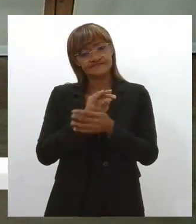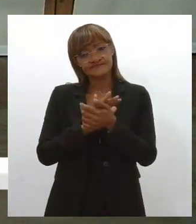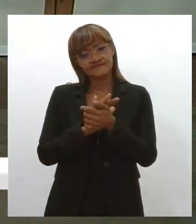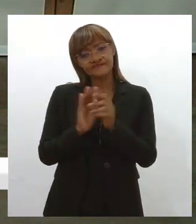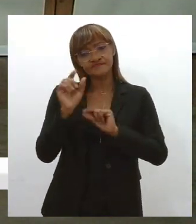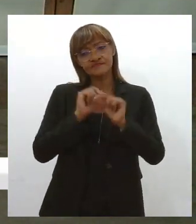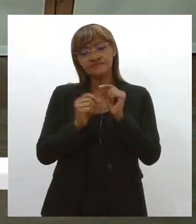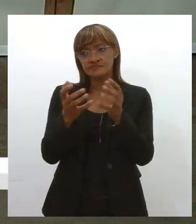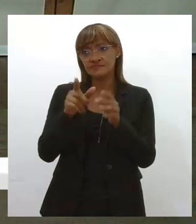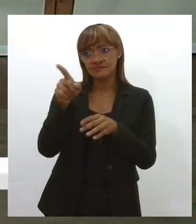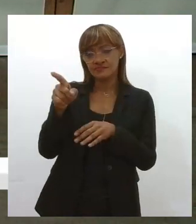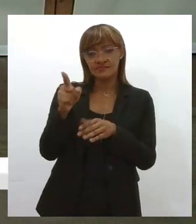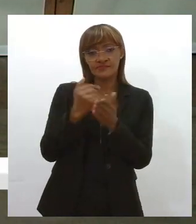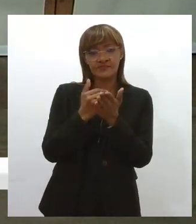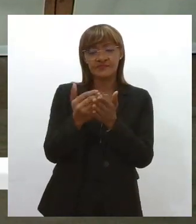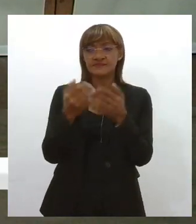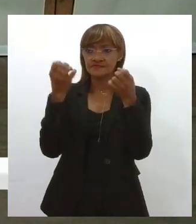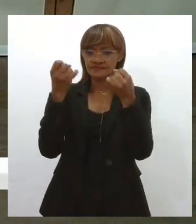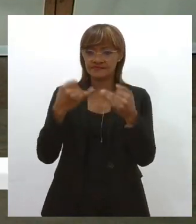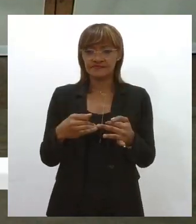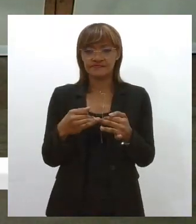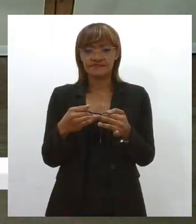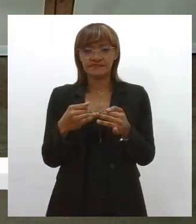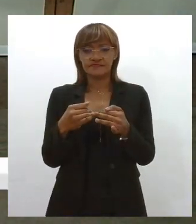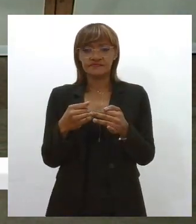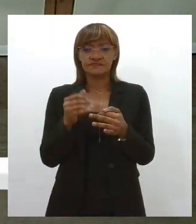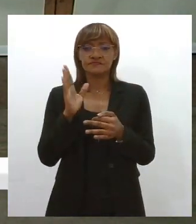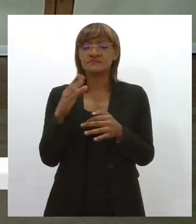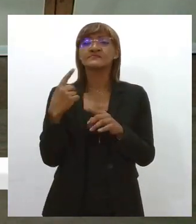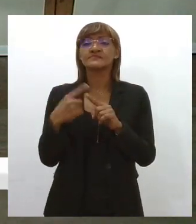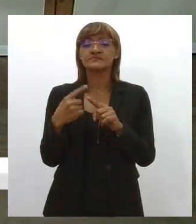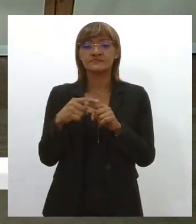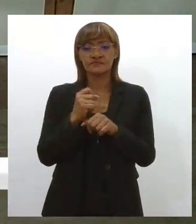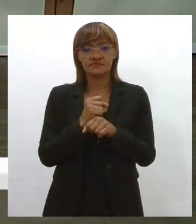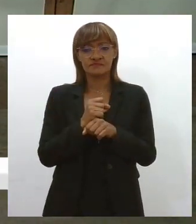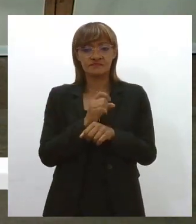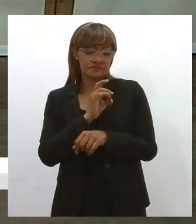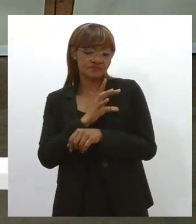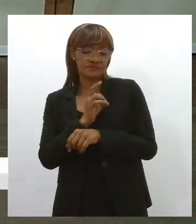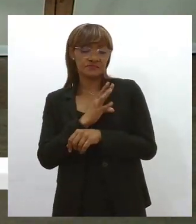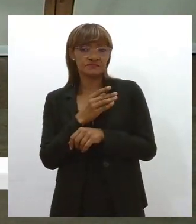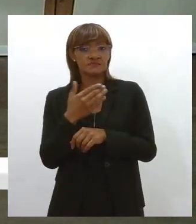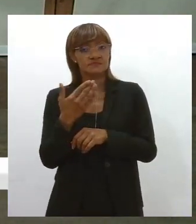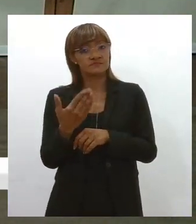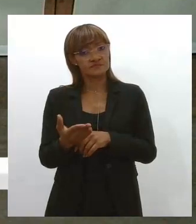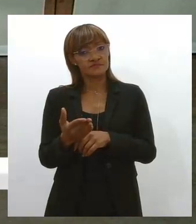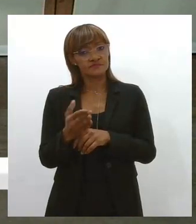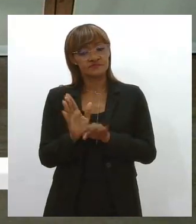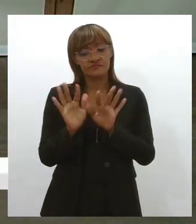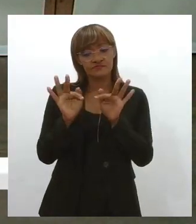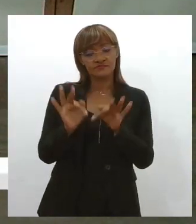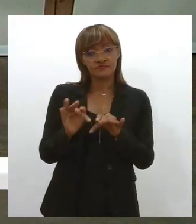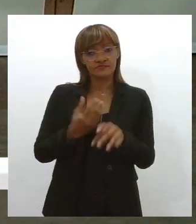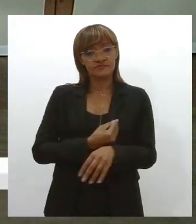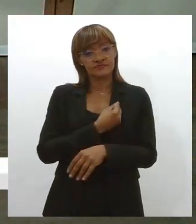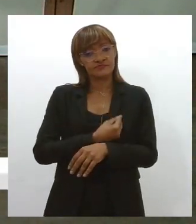você começasse aí falando sobre isso. Por que que nos assusta tanto falar sobre o fim da vida?